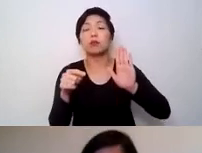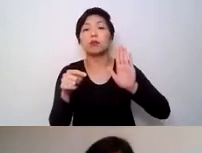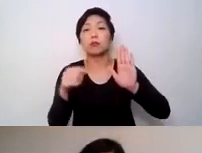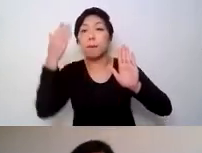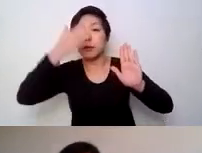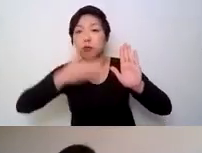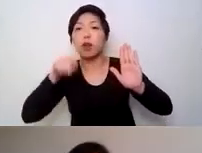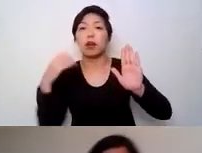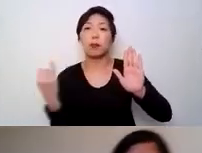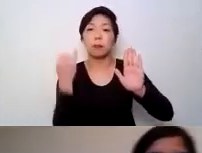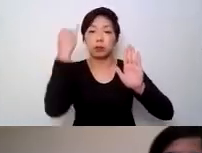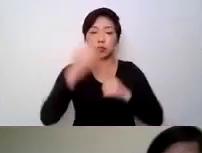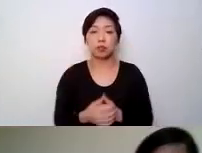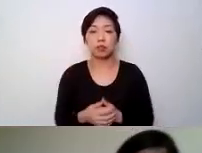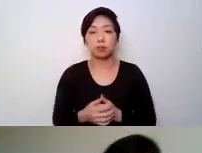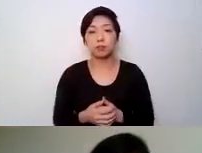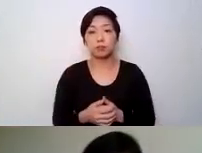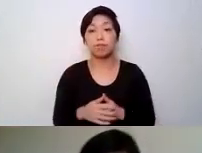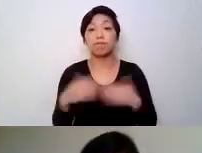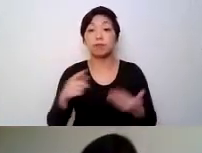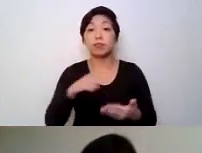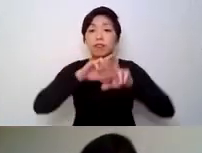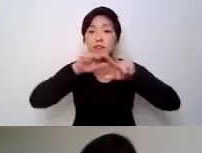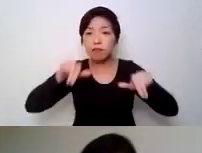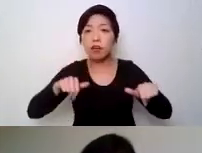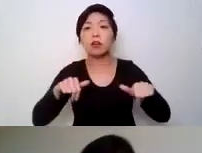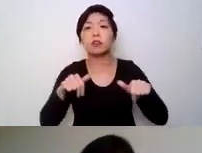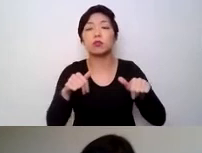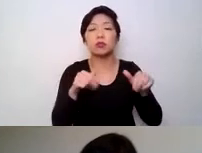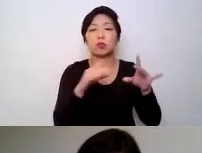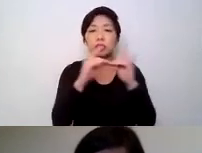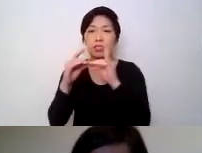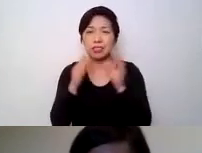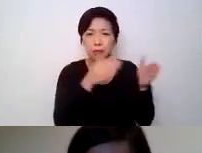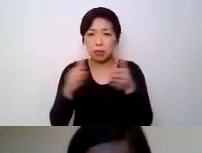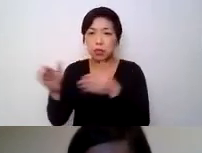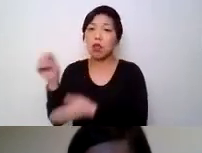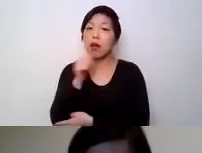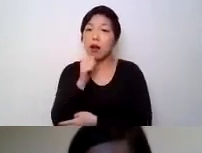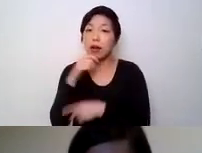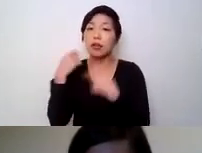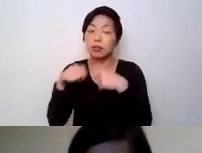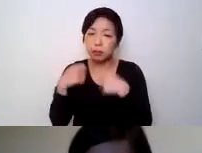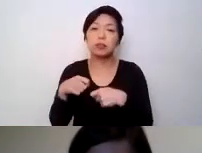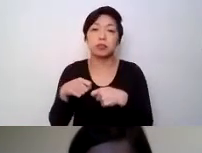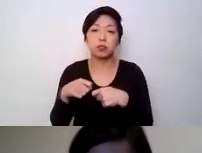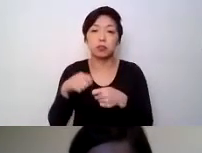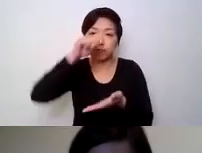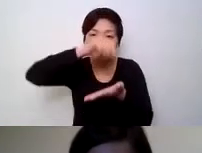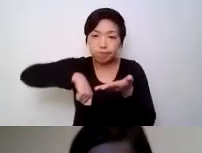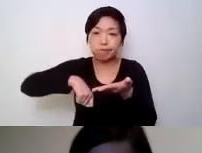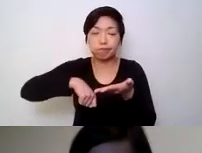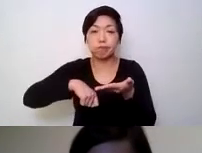então tem vários cemitérios que ainda estão que precisam ser tombados para a gente ter